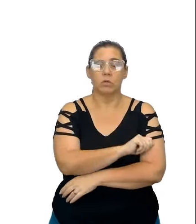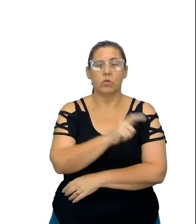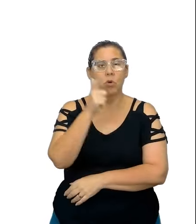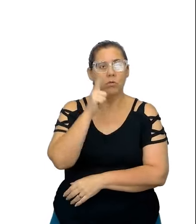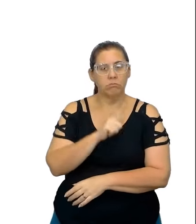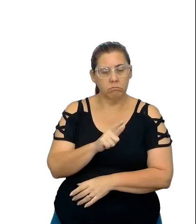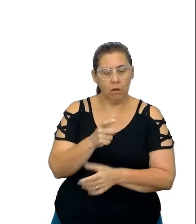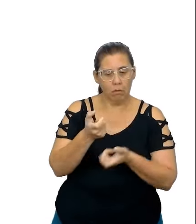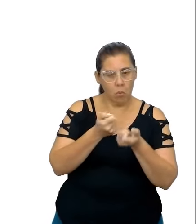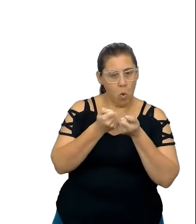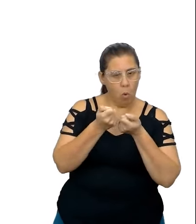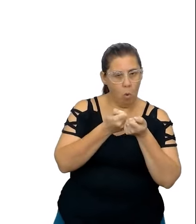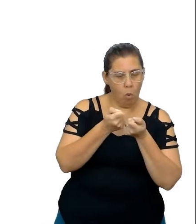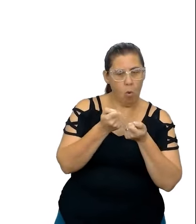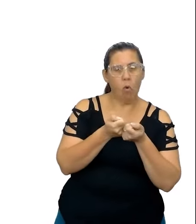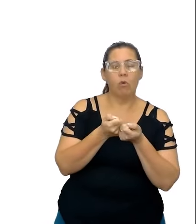manipular.